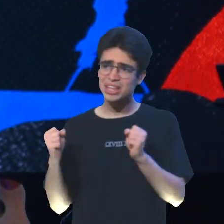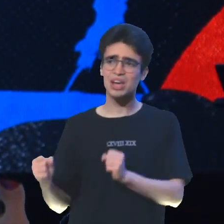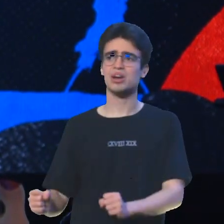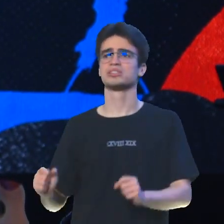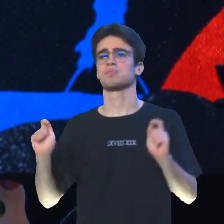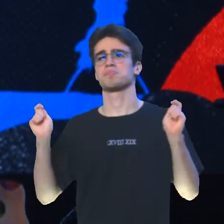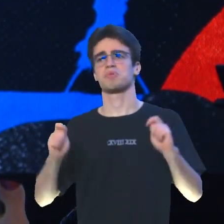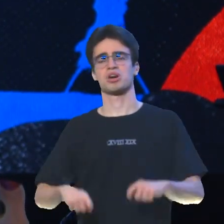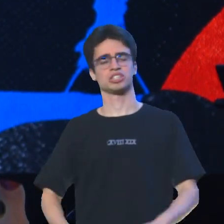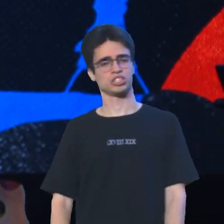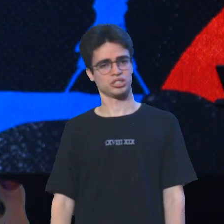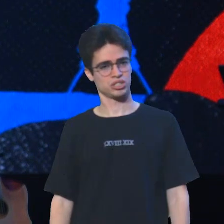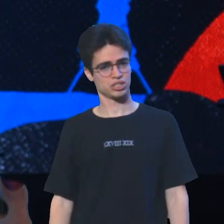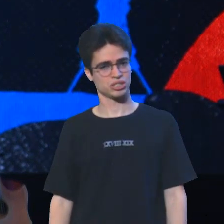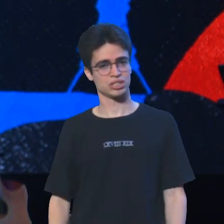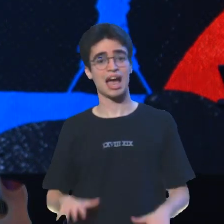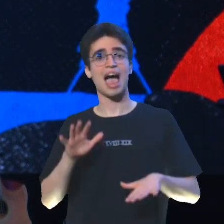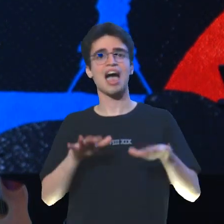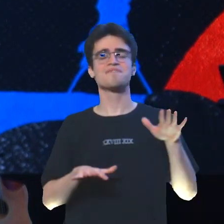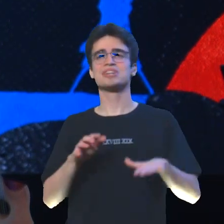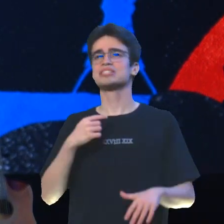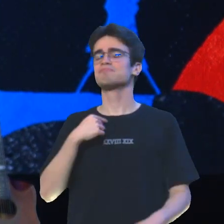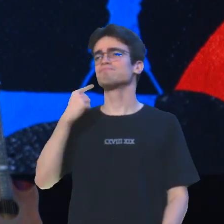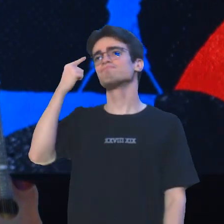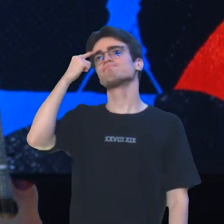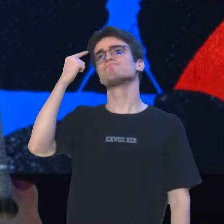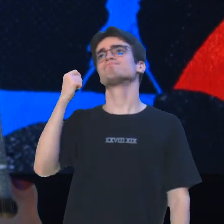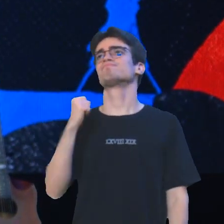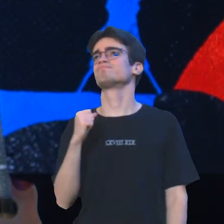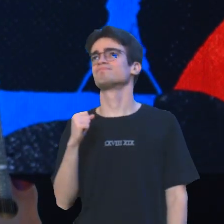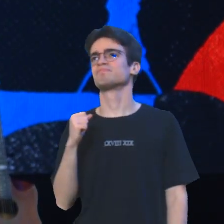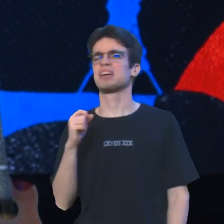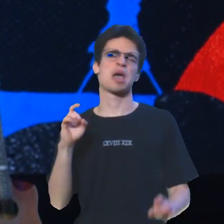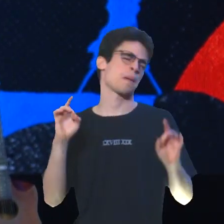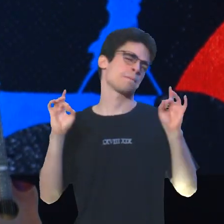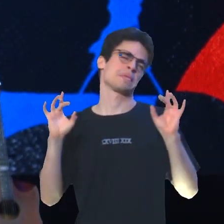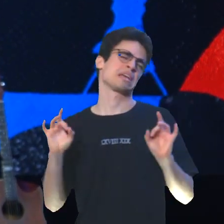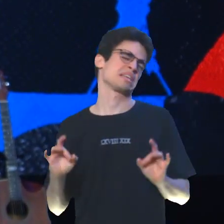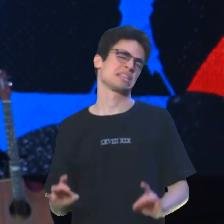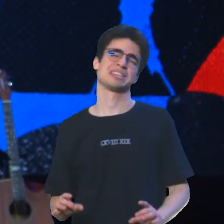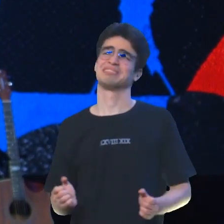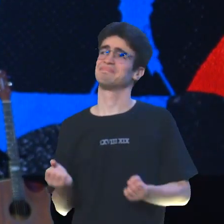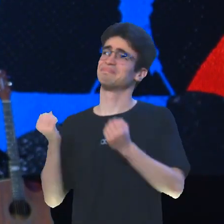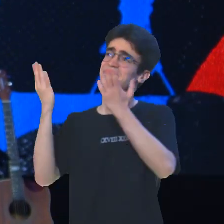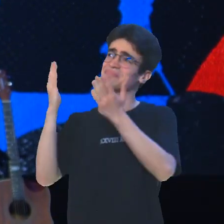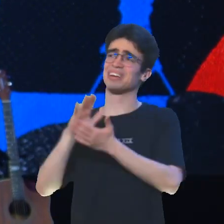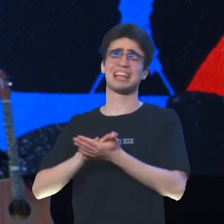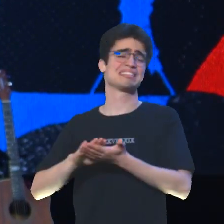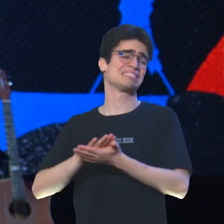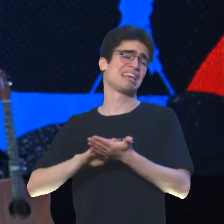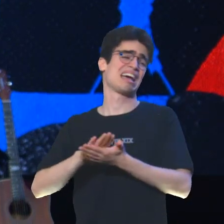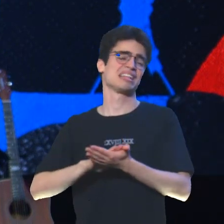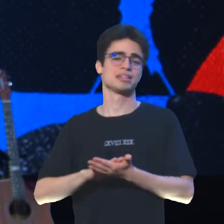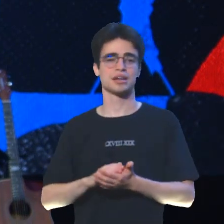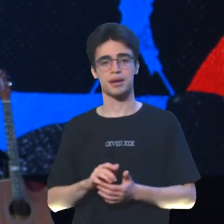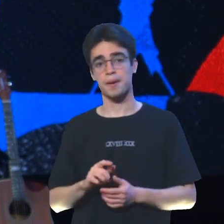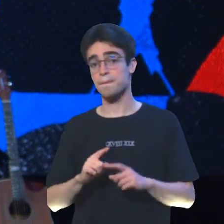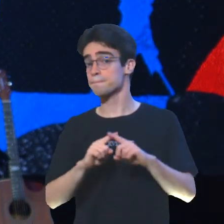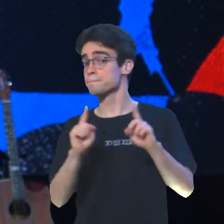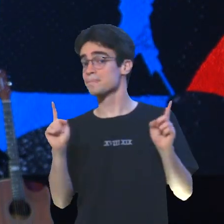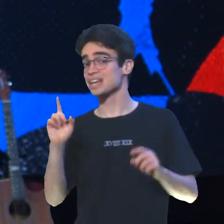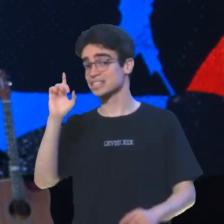pessoas. E às vezes você pode achar que não tem nada de especial para oferecer. Mas Deus ele